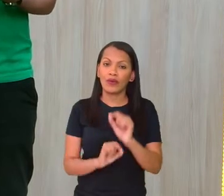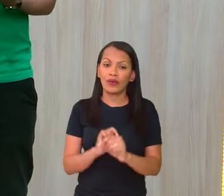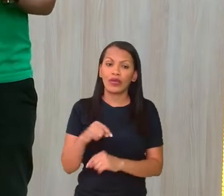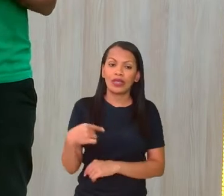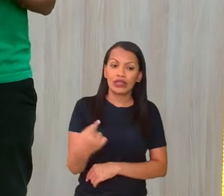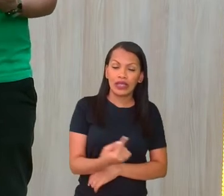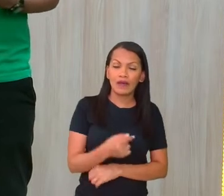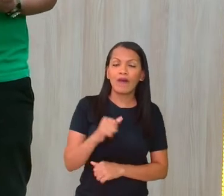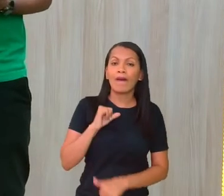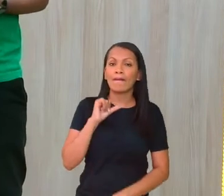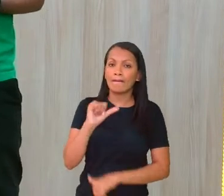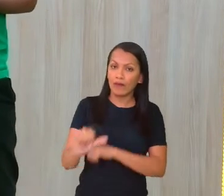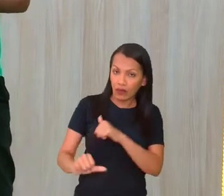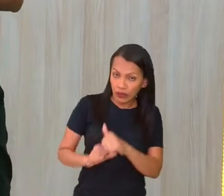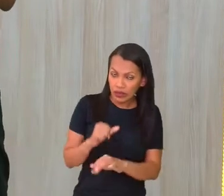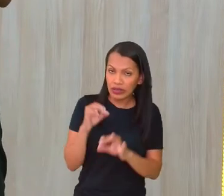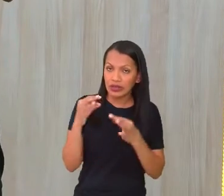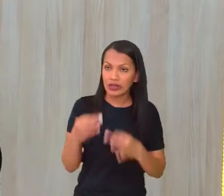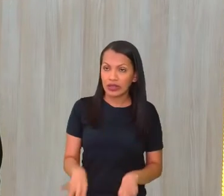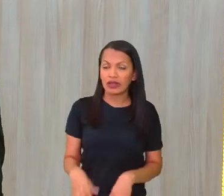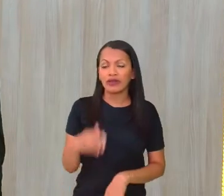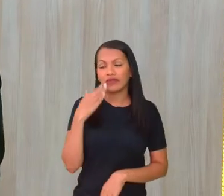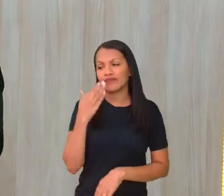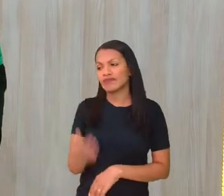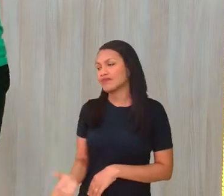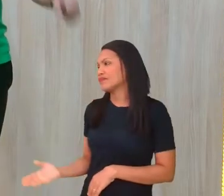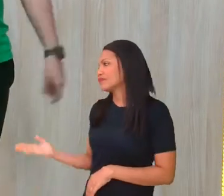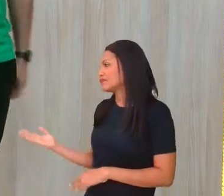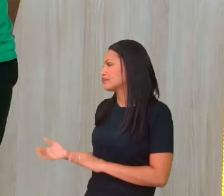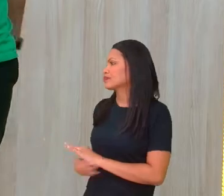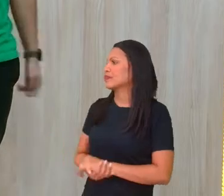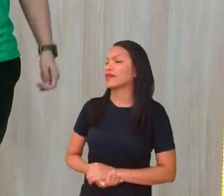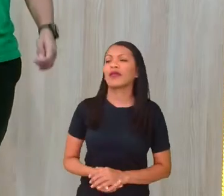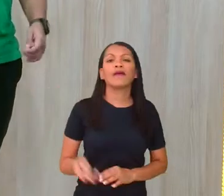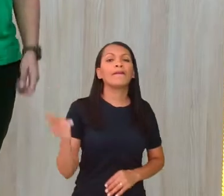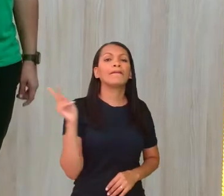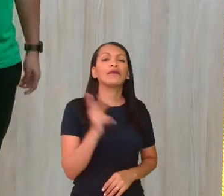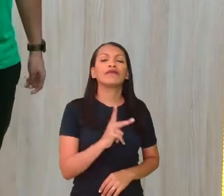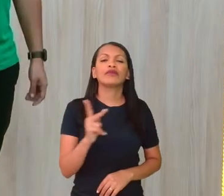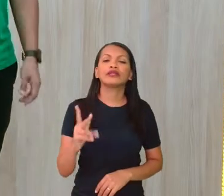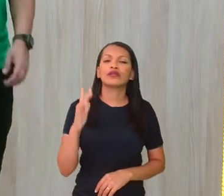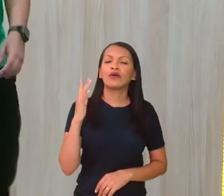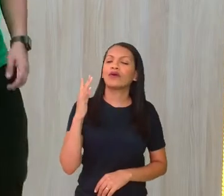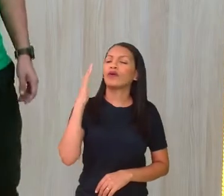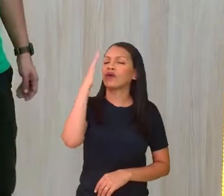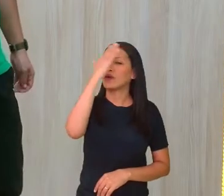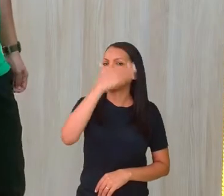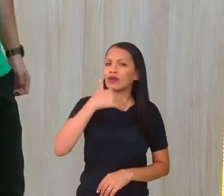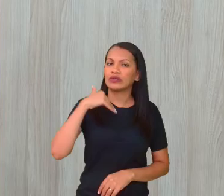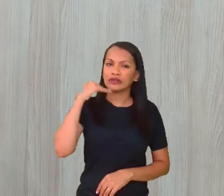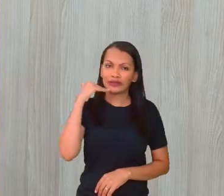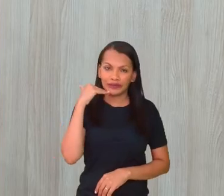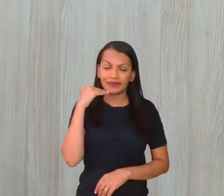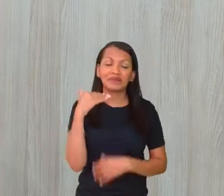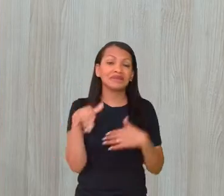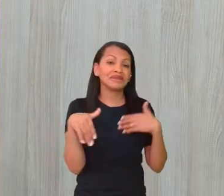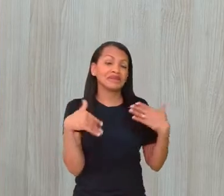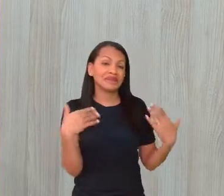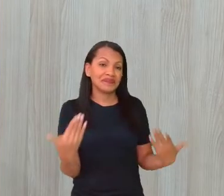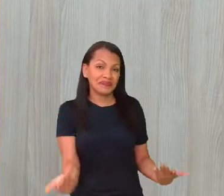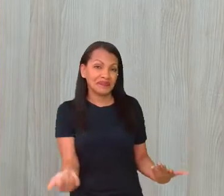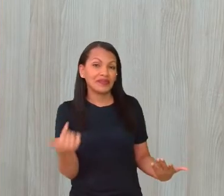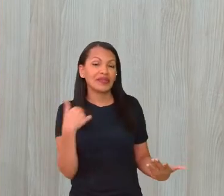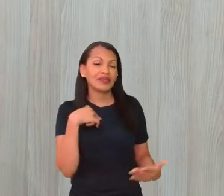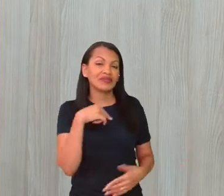uma real mudança, tá, minha gente? Eu vou passar aqui para o professor Gilson Soares fazer as considerações dele. É isso aí, pessoal.